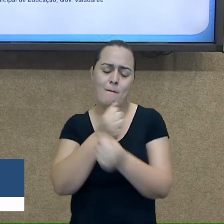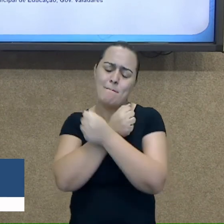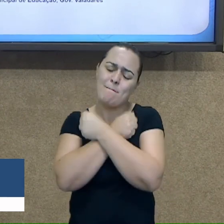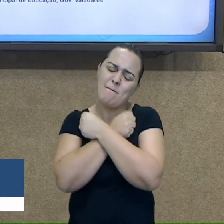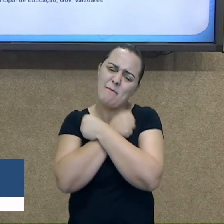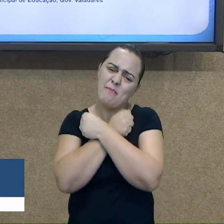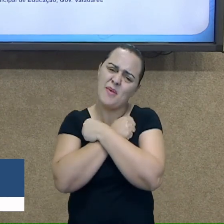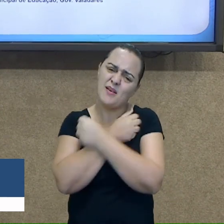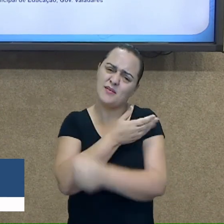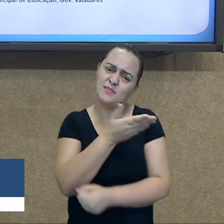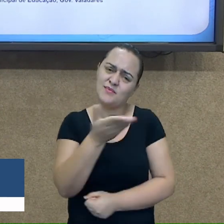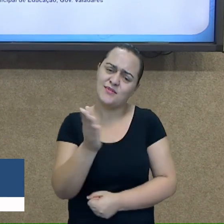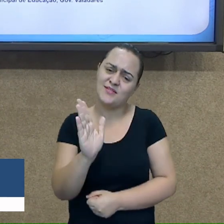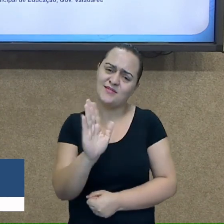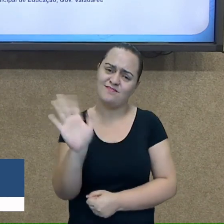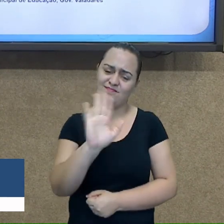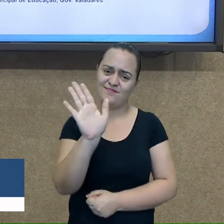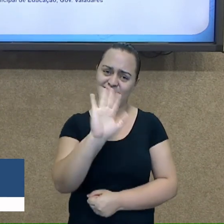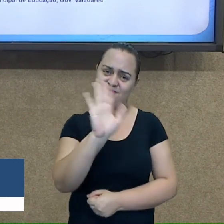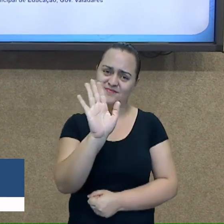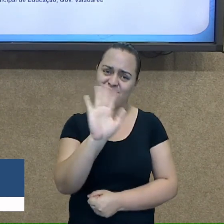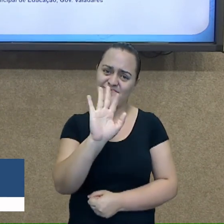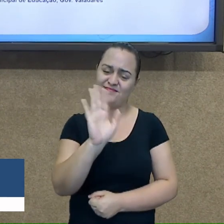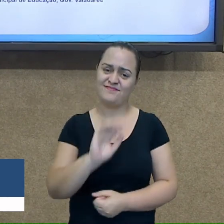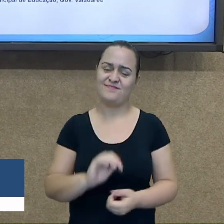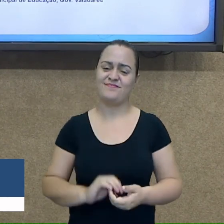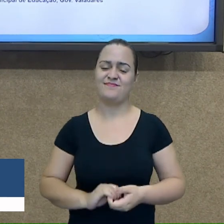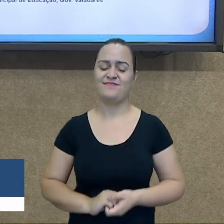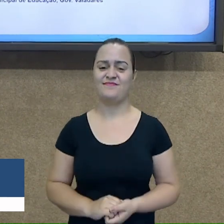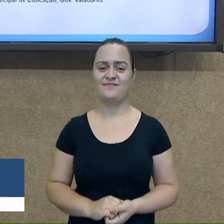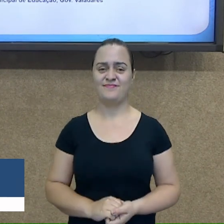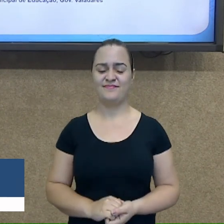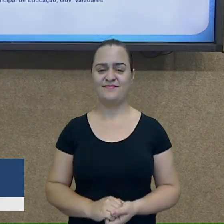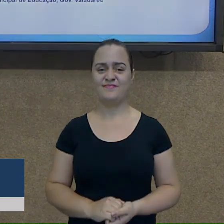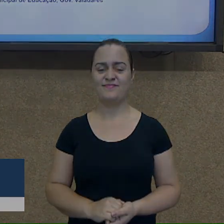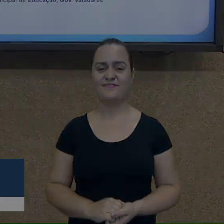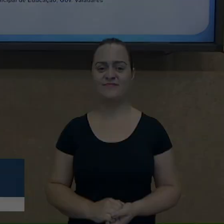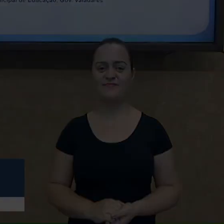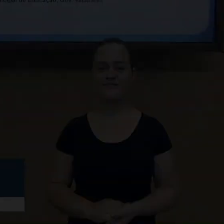Um abraço e até a próxima. Te espero. Tchau!